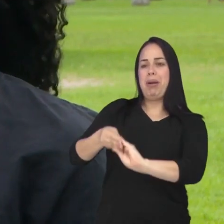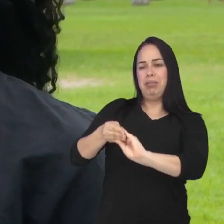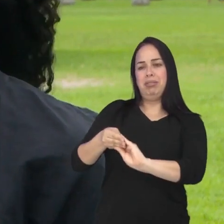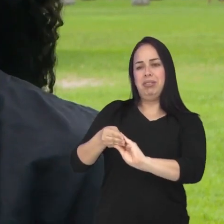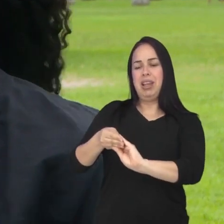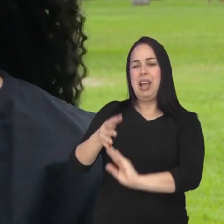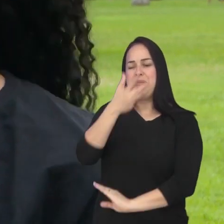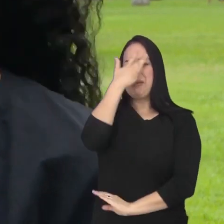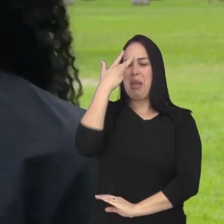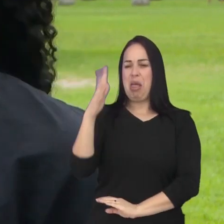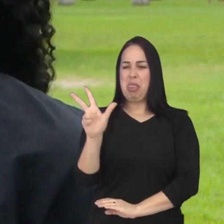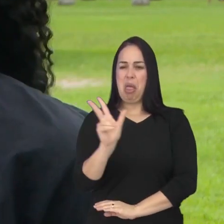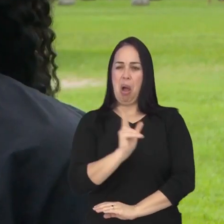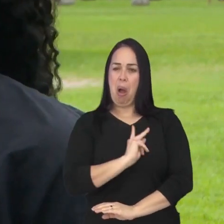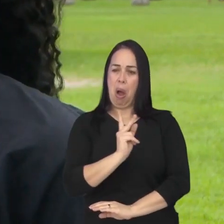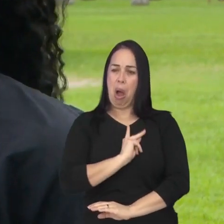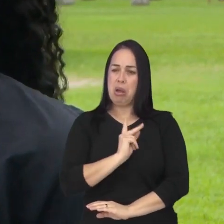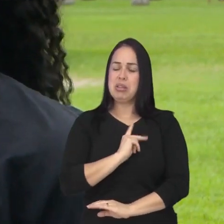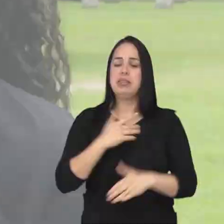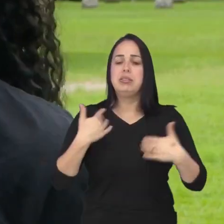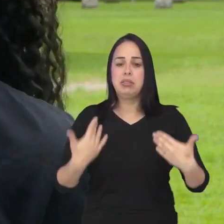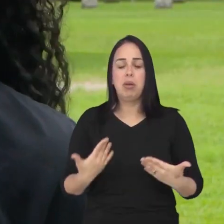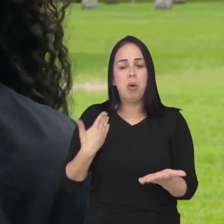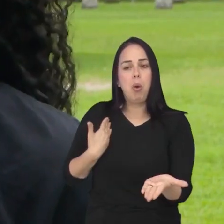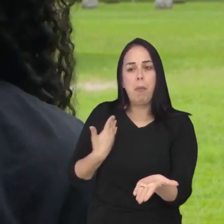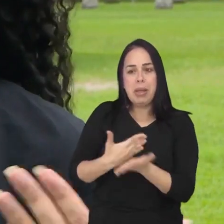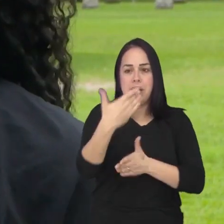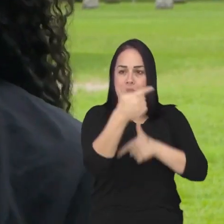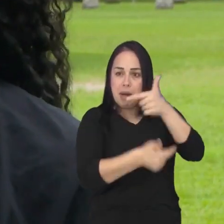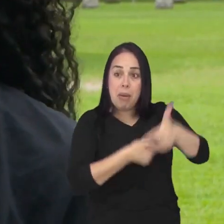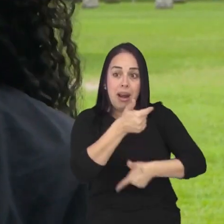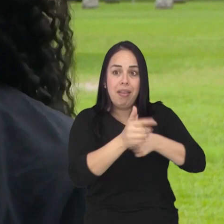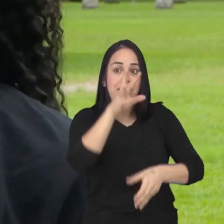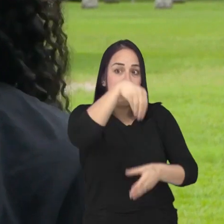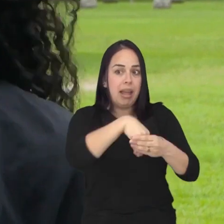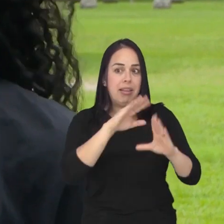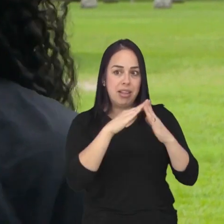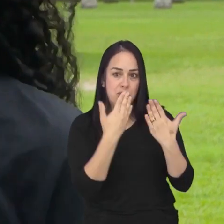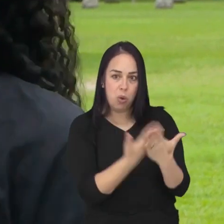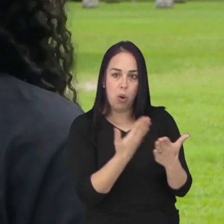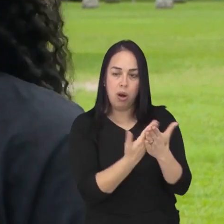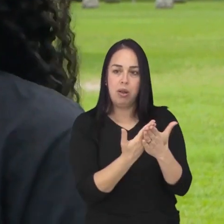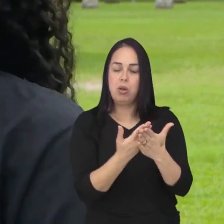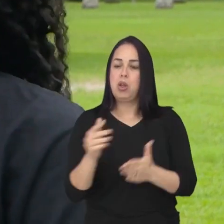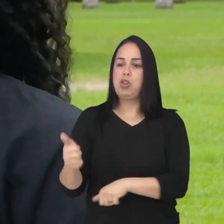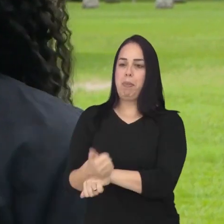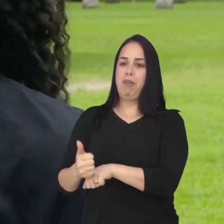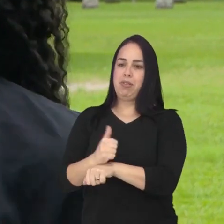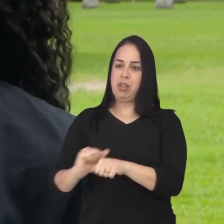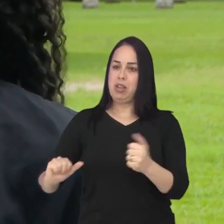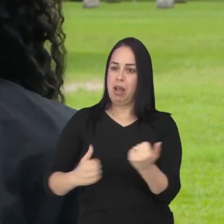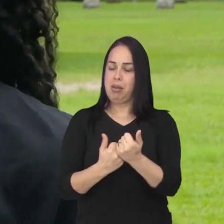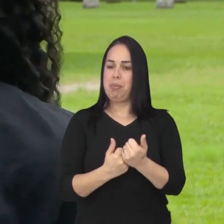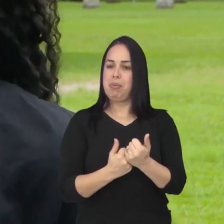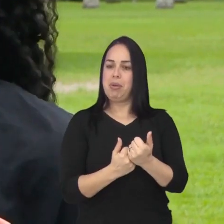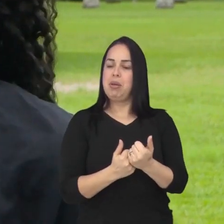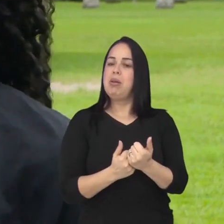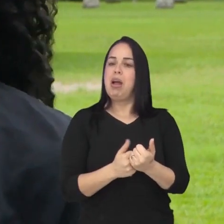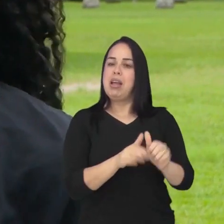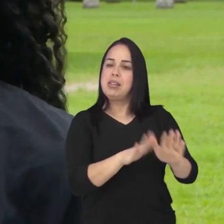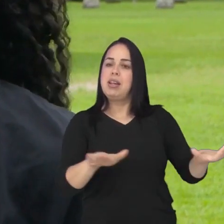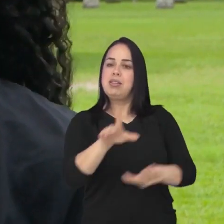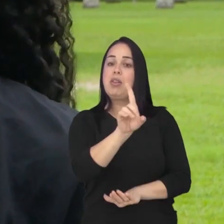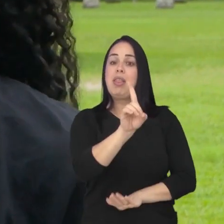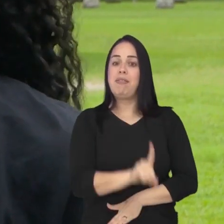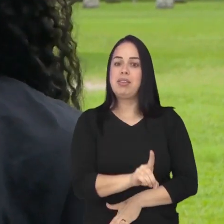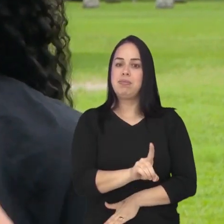as pessoas me achavam muito rude por conta disso. Quando eu comecei a trabalhar numa escola como profissional de apoio, auxiliando crianças com